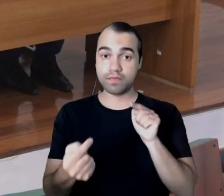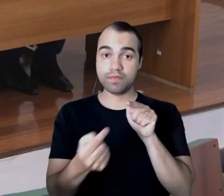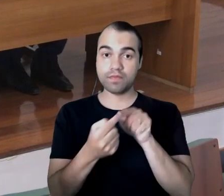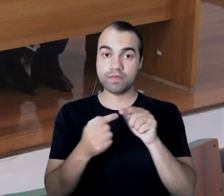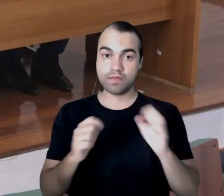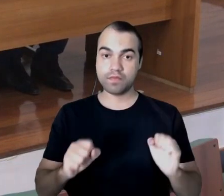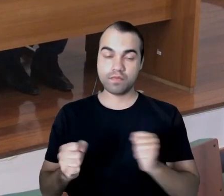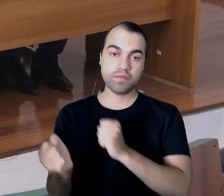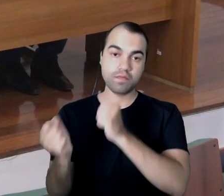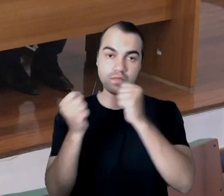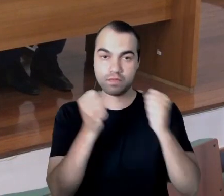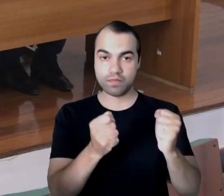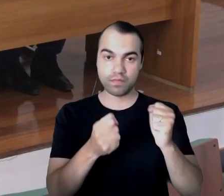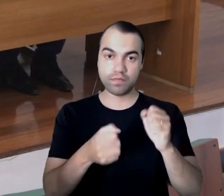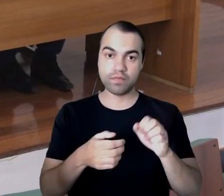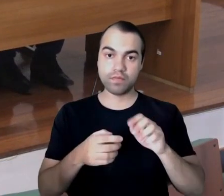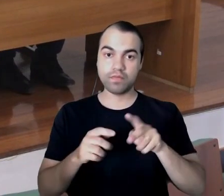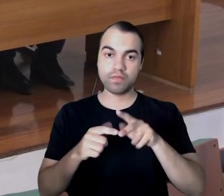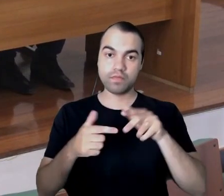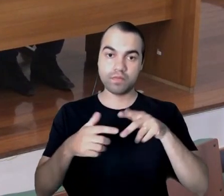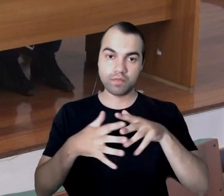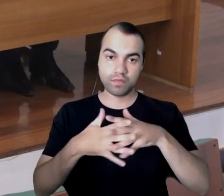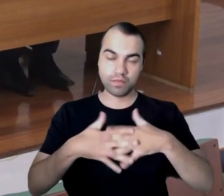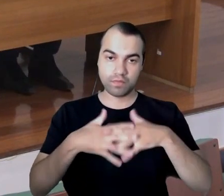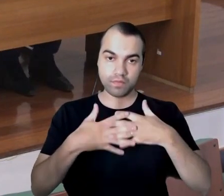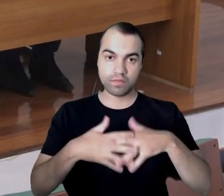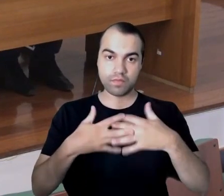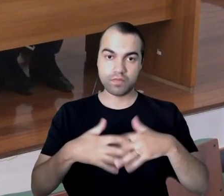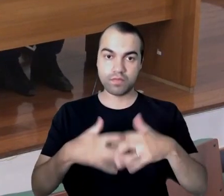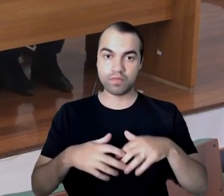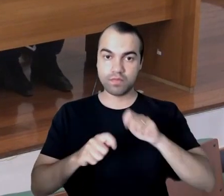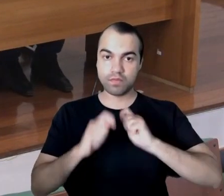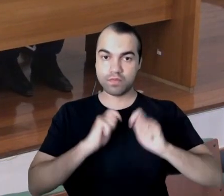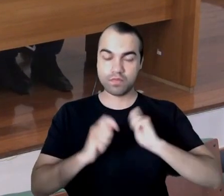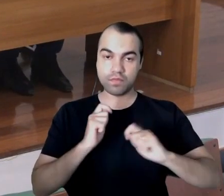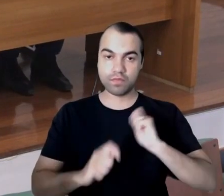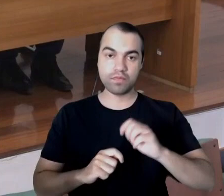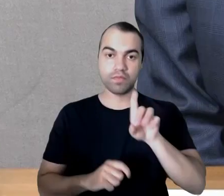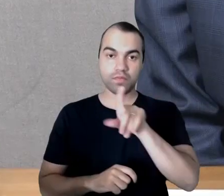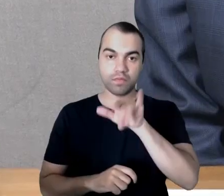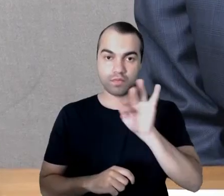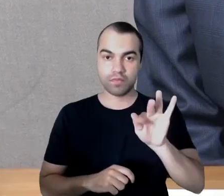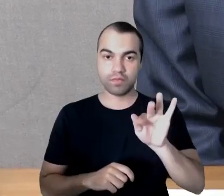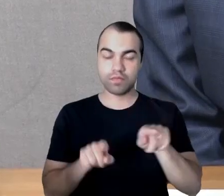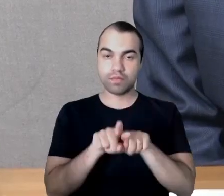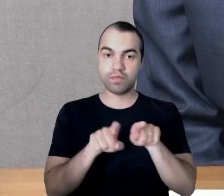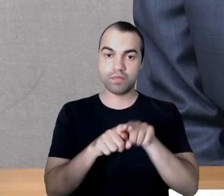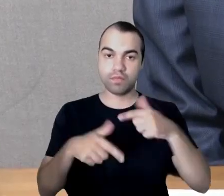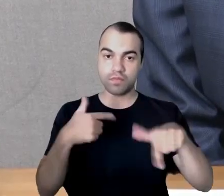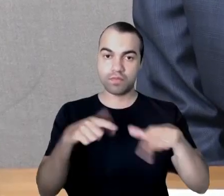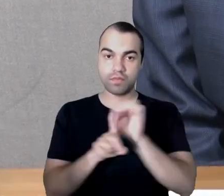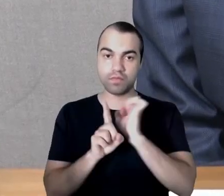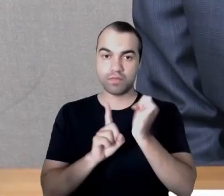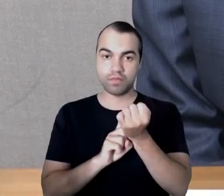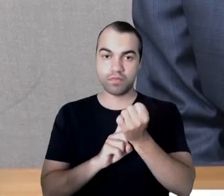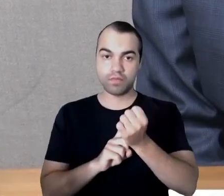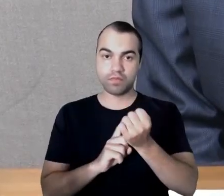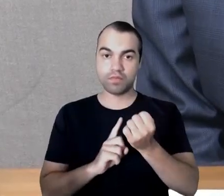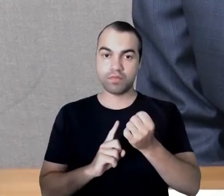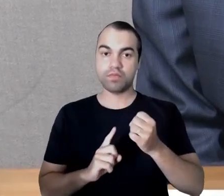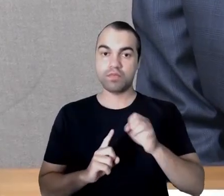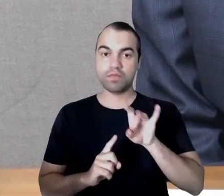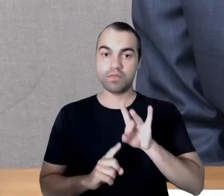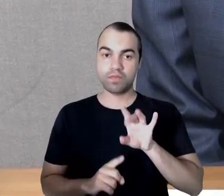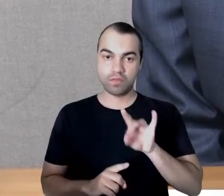cooperação institucional entre os órgãos e entidades da administração pública do Distrito Federal e os serviços sociais autônomos na busca por